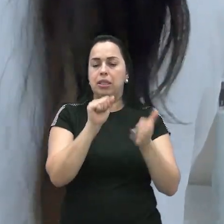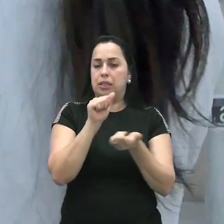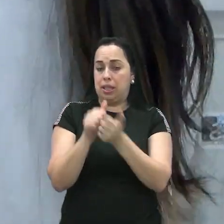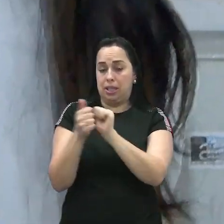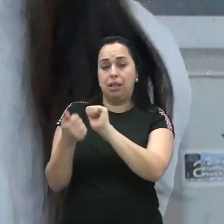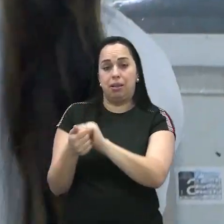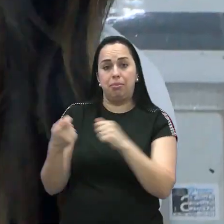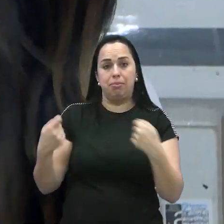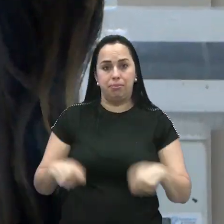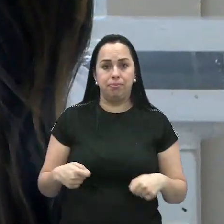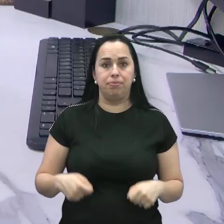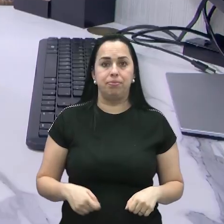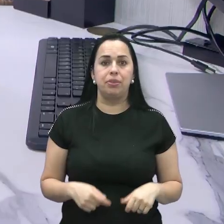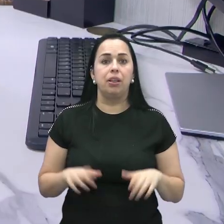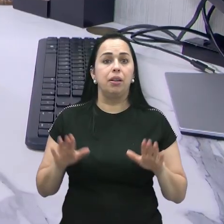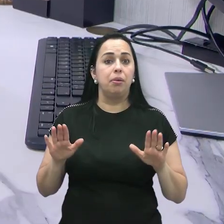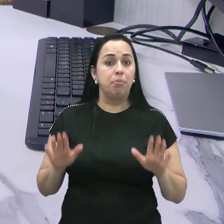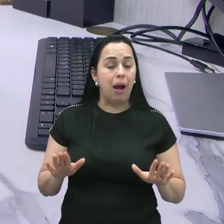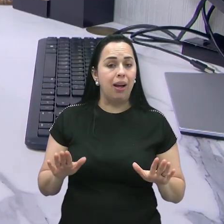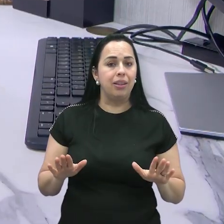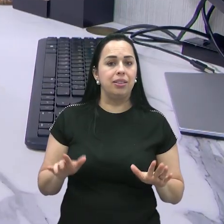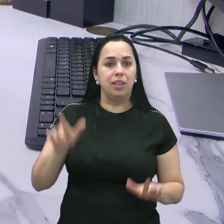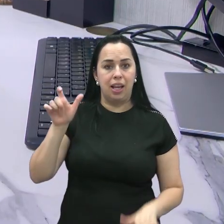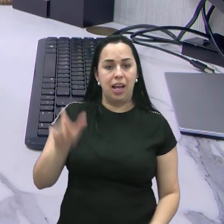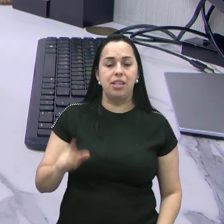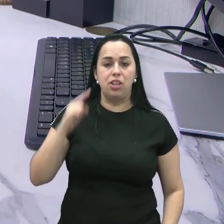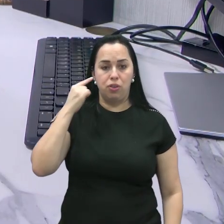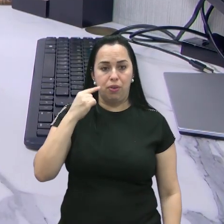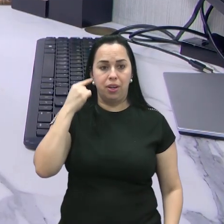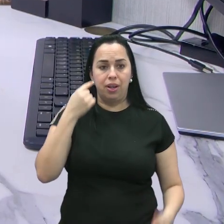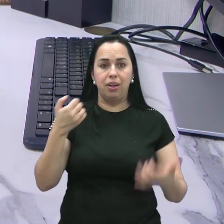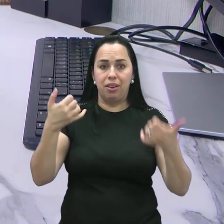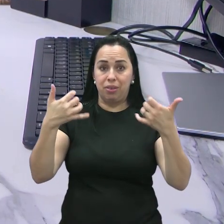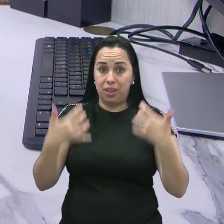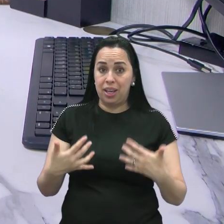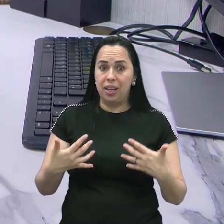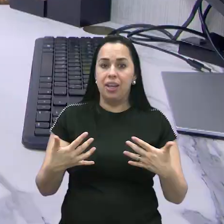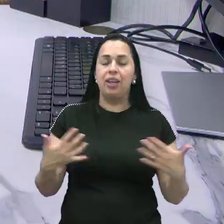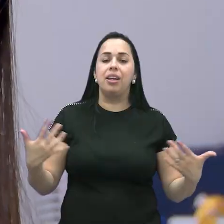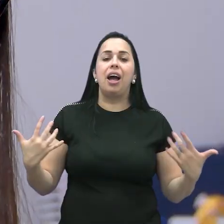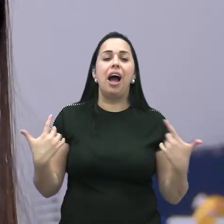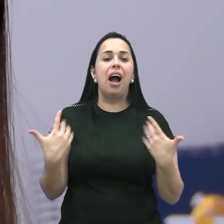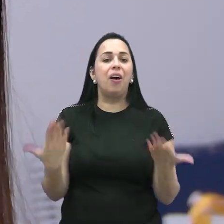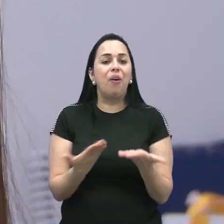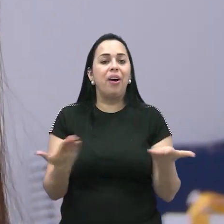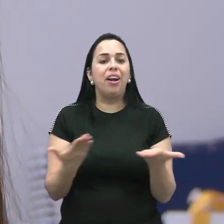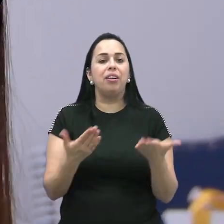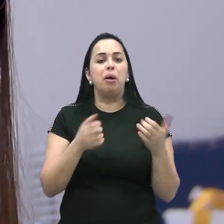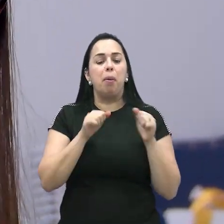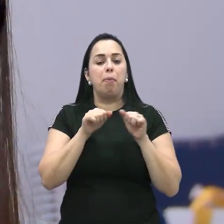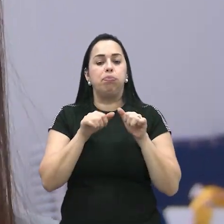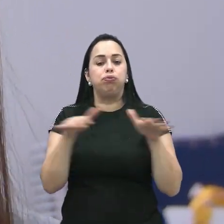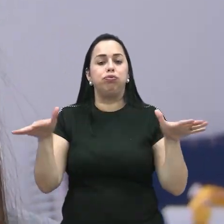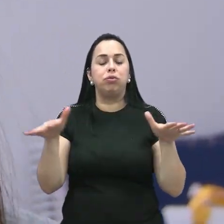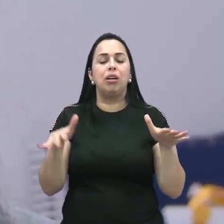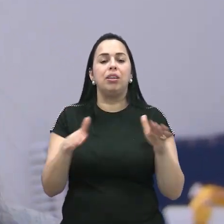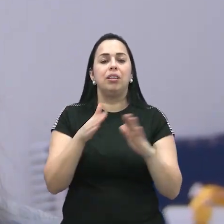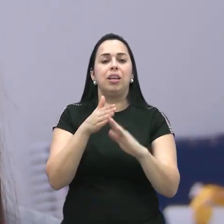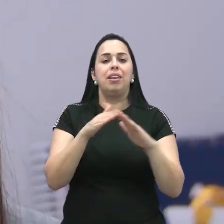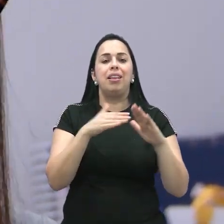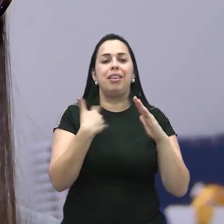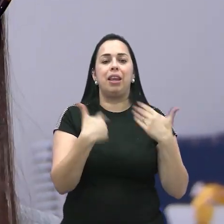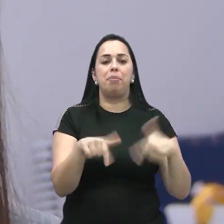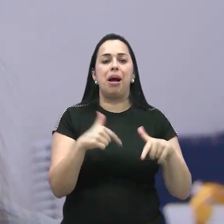gestão e contratação. O destaque, de acordo com essa advogada, é o home office, que ganhou força durante a pandemia